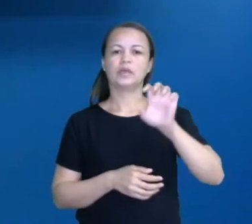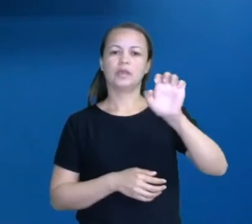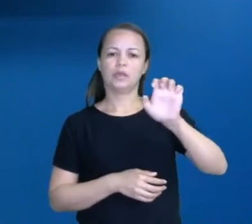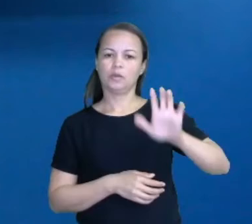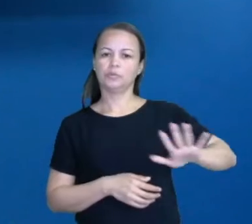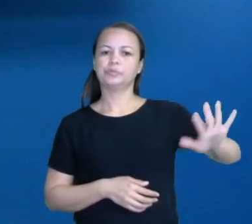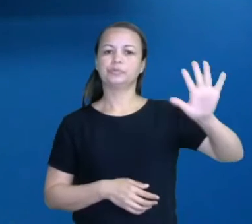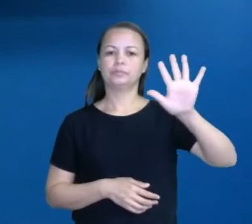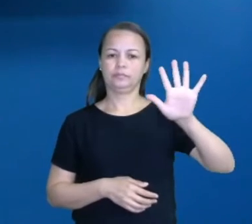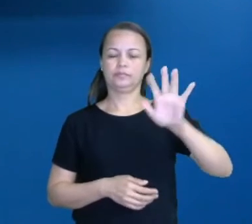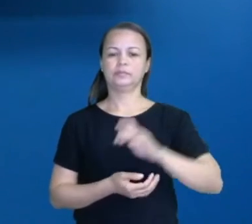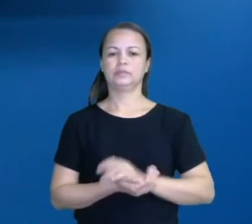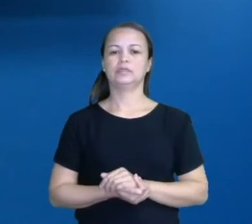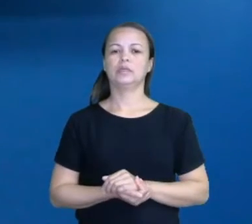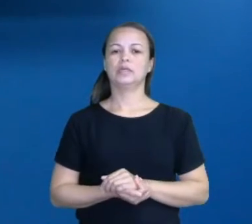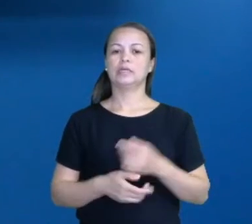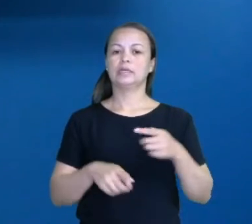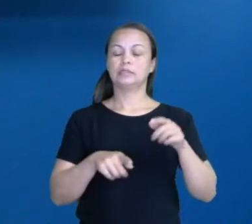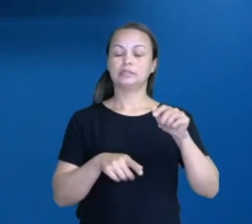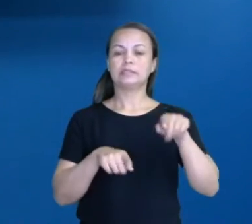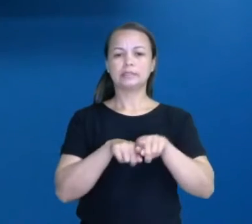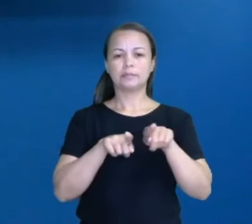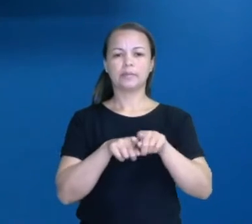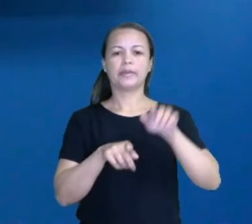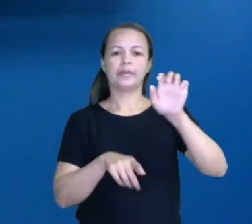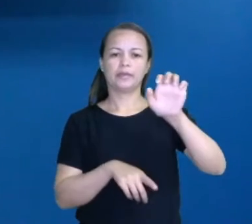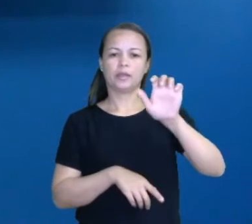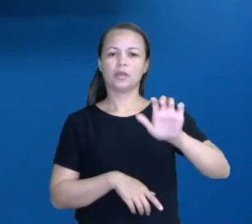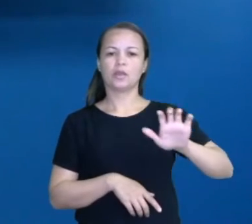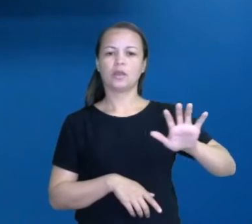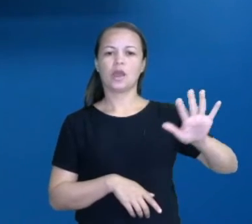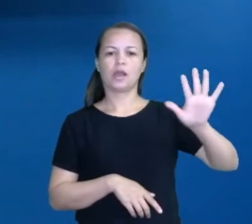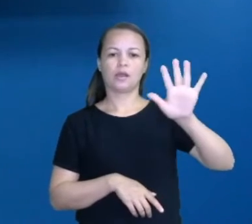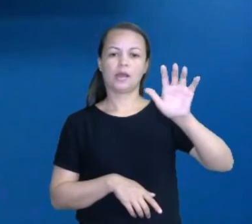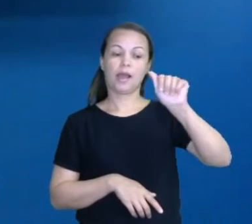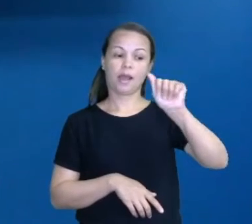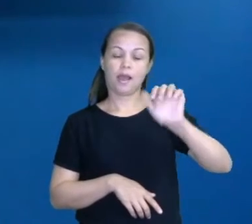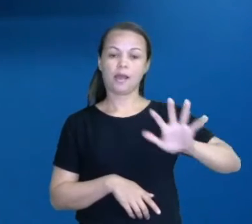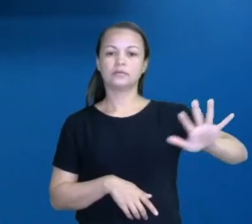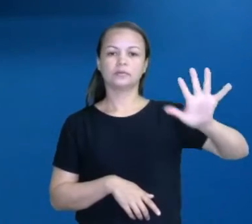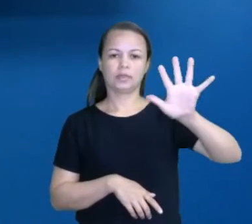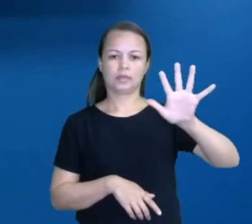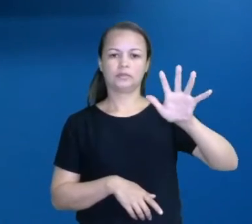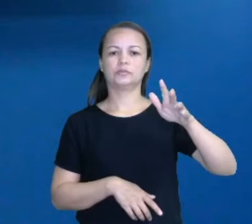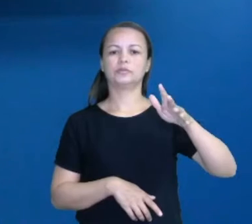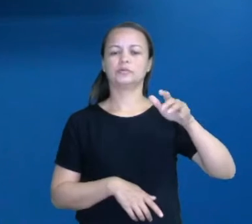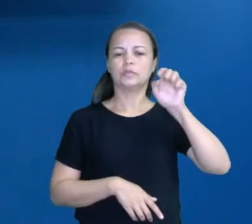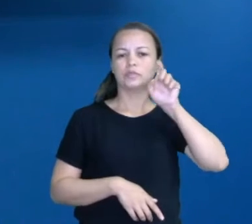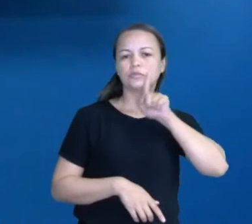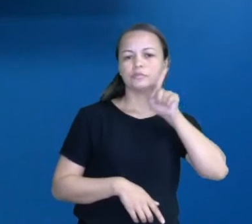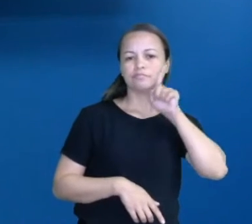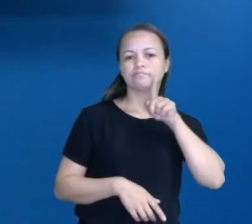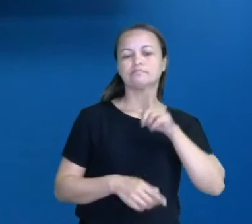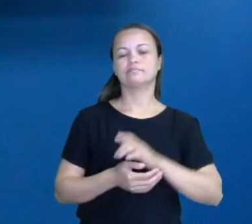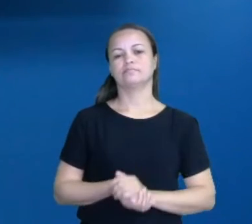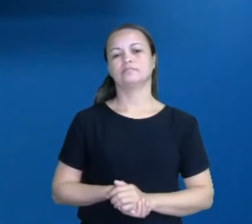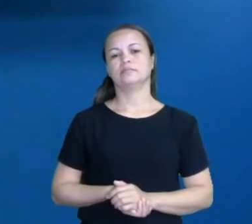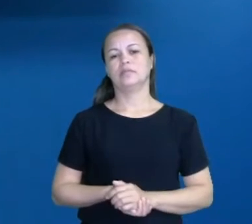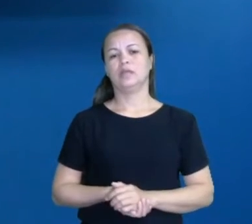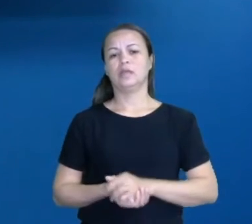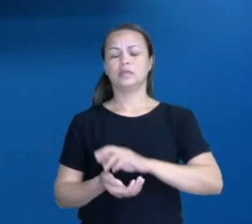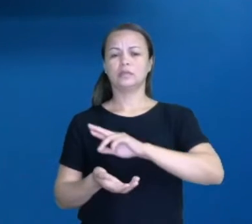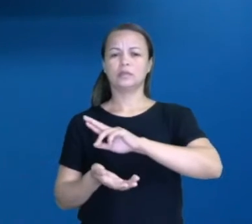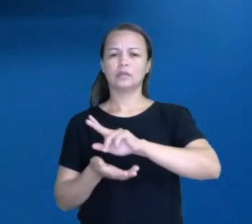europeu, bloco asiático e nos Estados Unidos. Embora nós tenhamos também